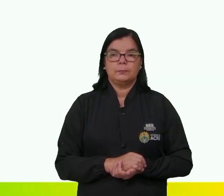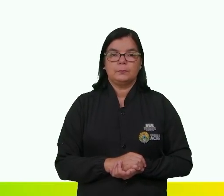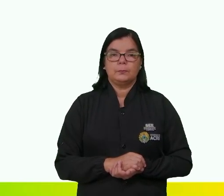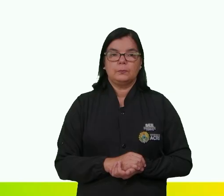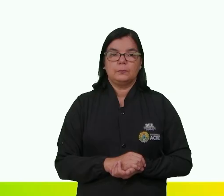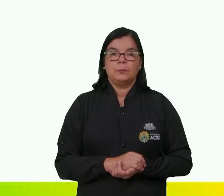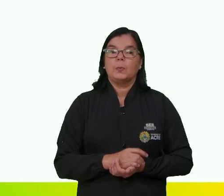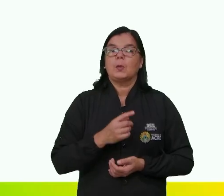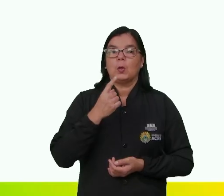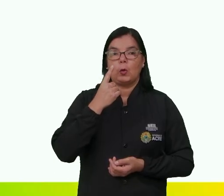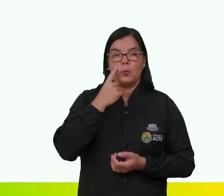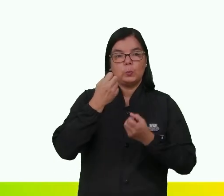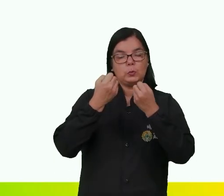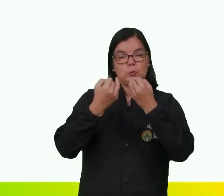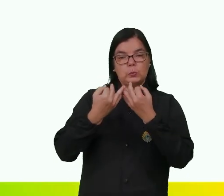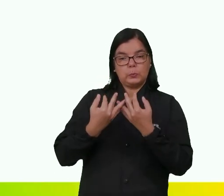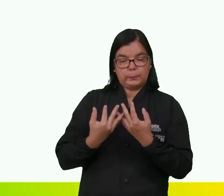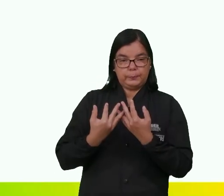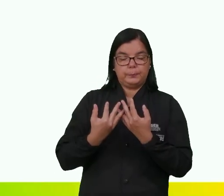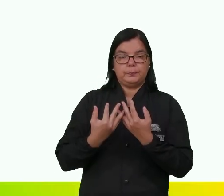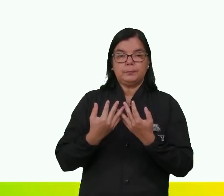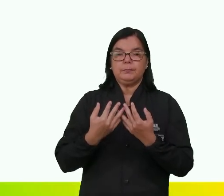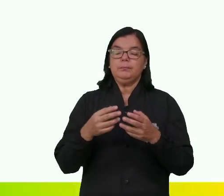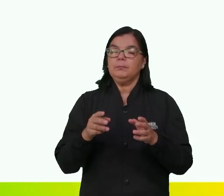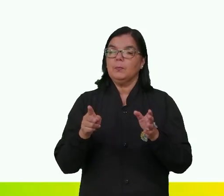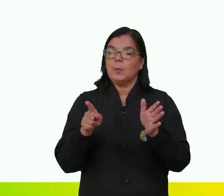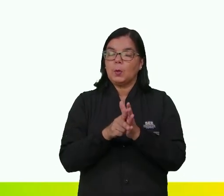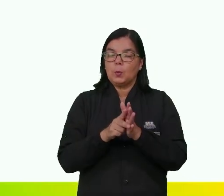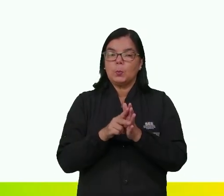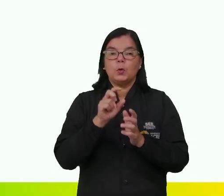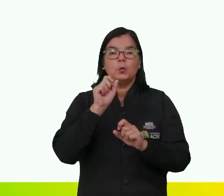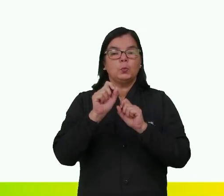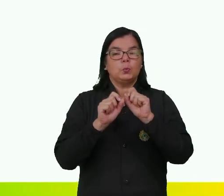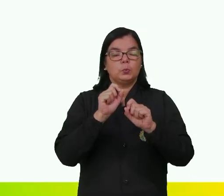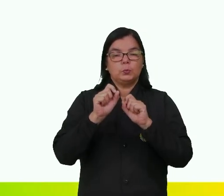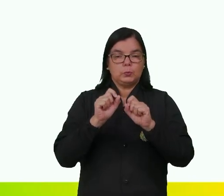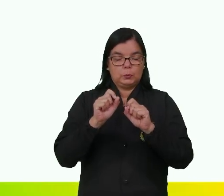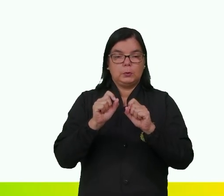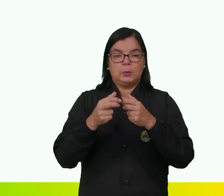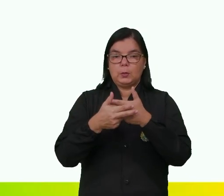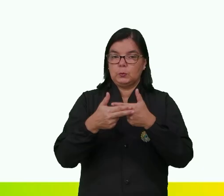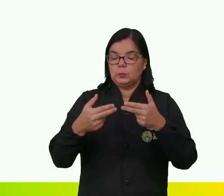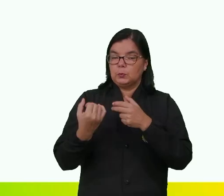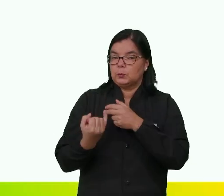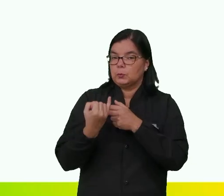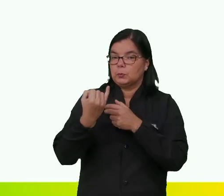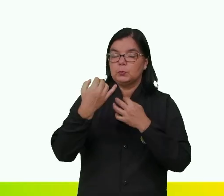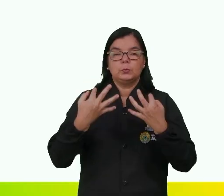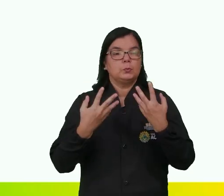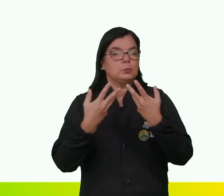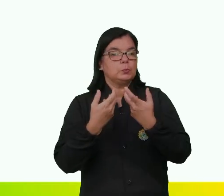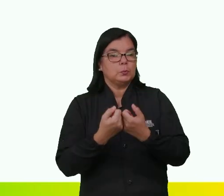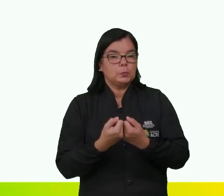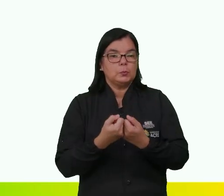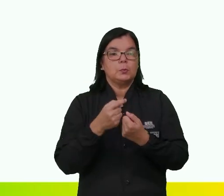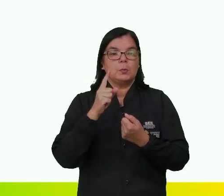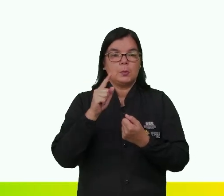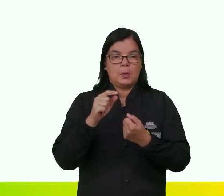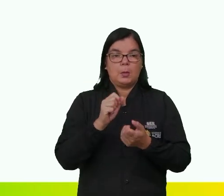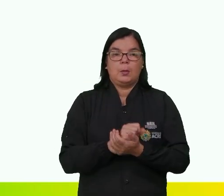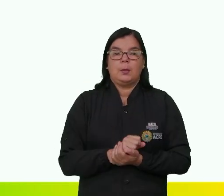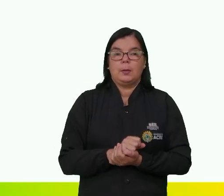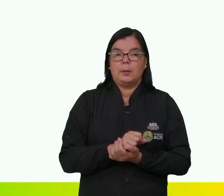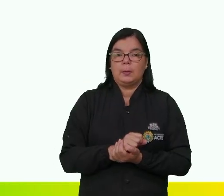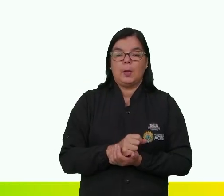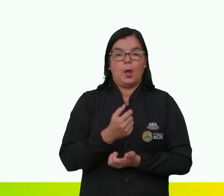Aqui nós vamos falar então das propriedades. Aqui, a propriedade, digamos, mais importante de todas, é essa propriedade aqui,